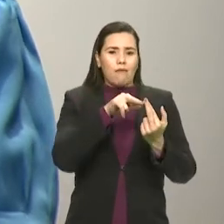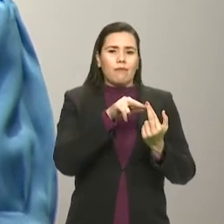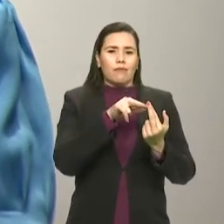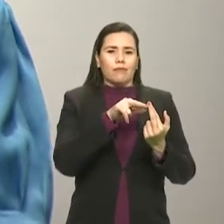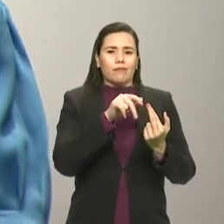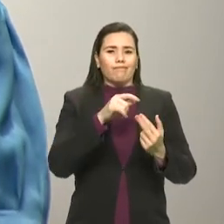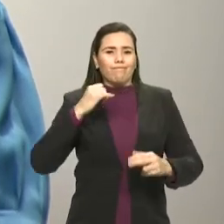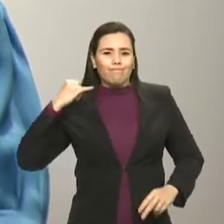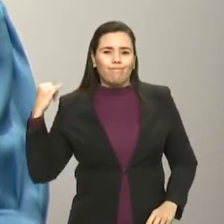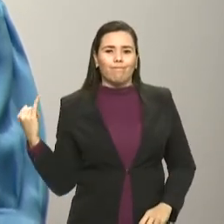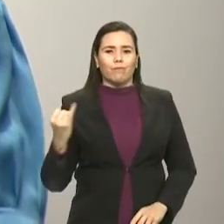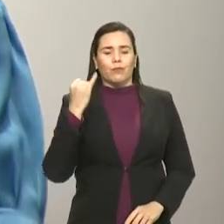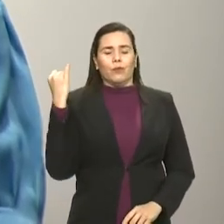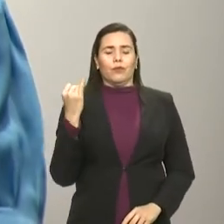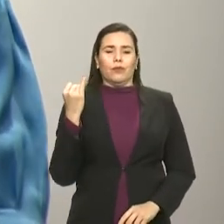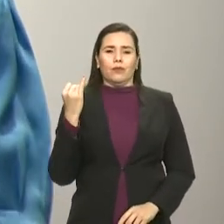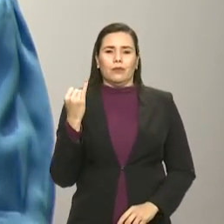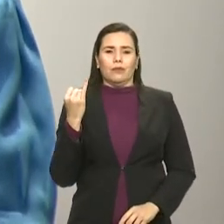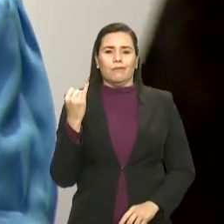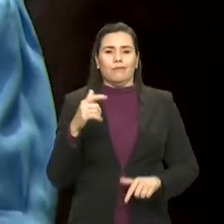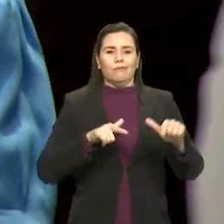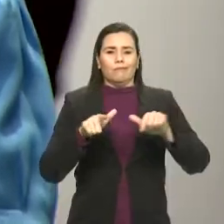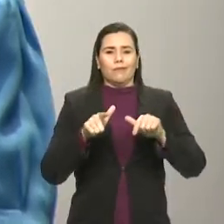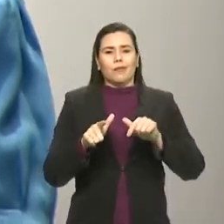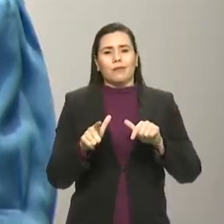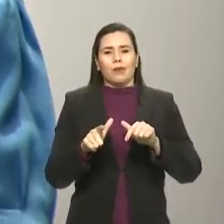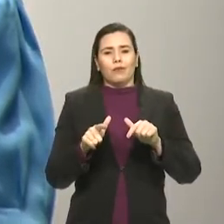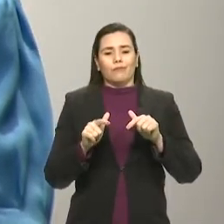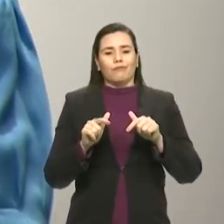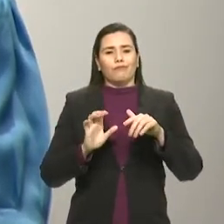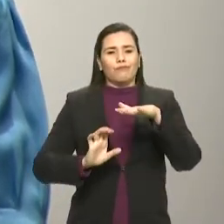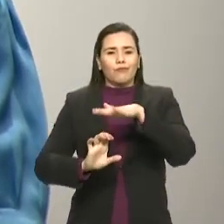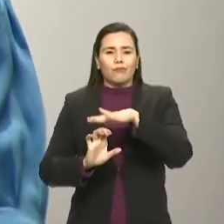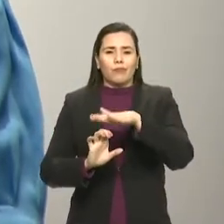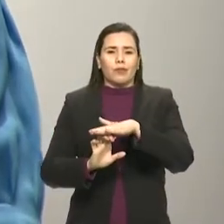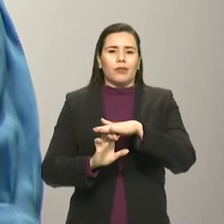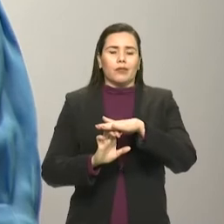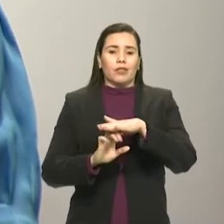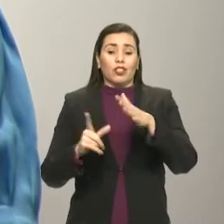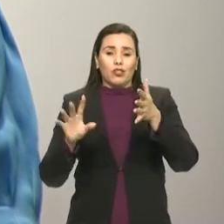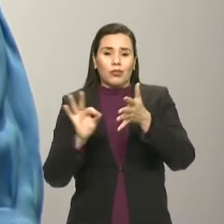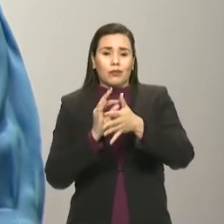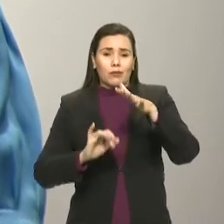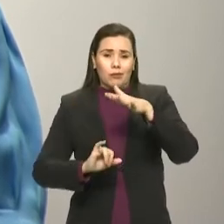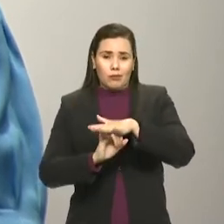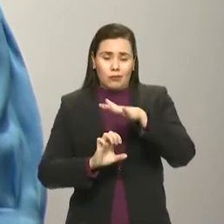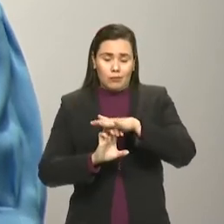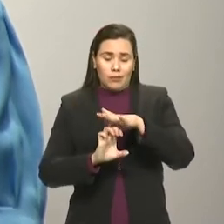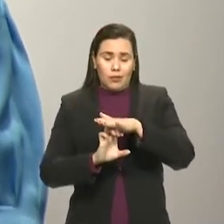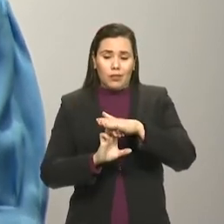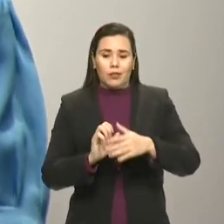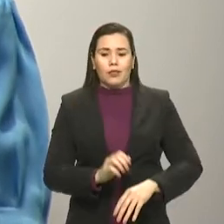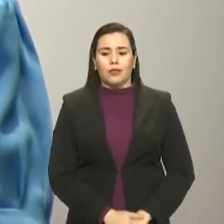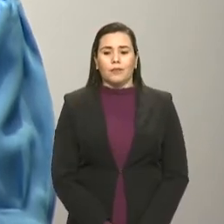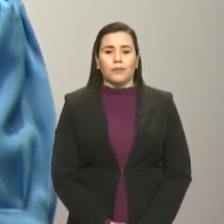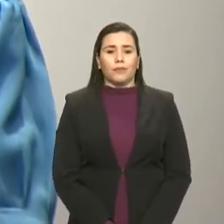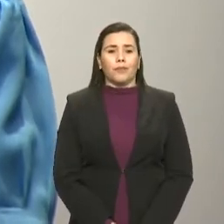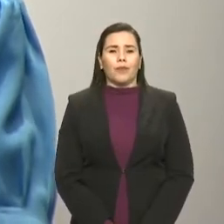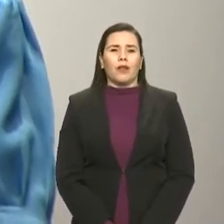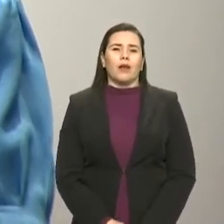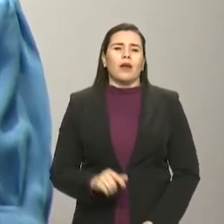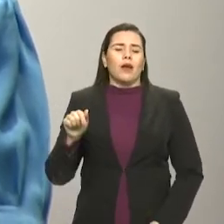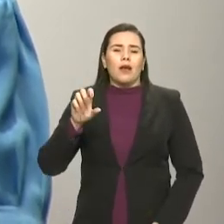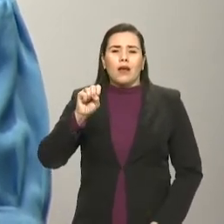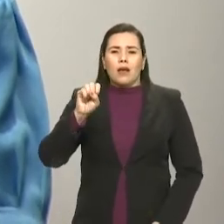prestação de serviço. Desde 2015, que o Sérgio Sombra vem coordenando